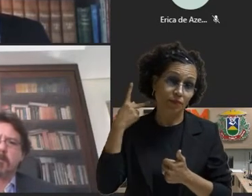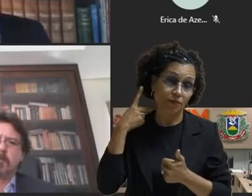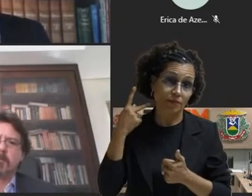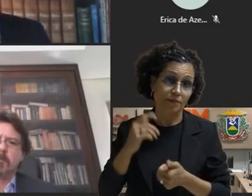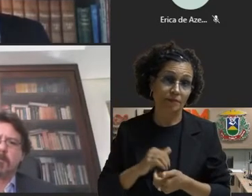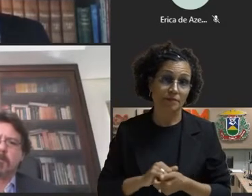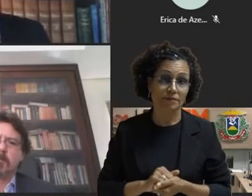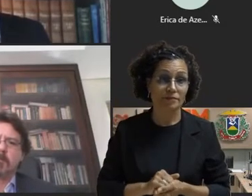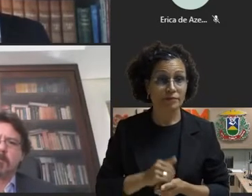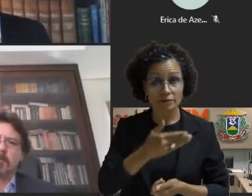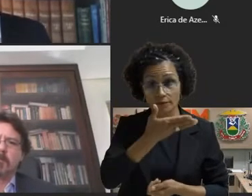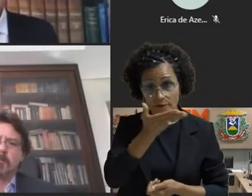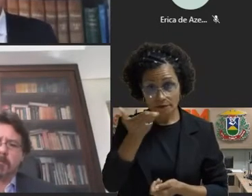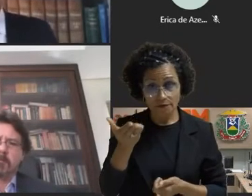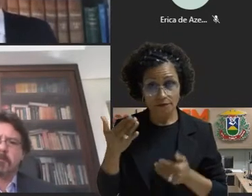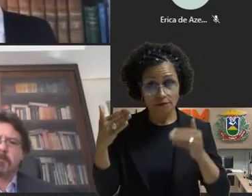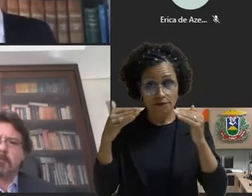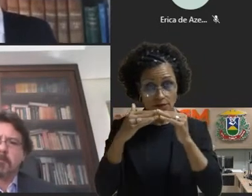senhores concordam com isso?